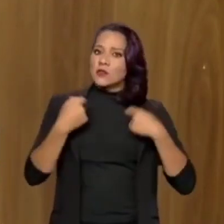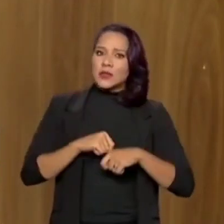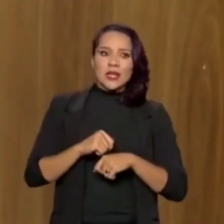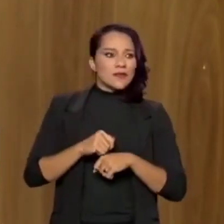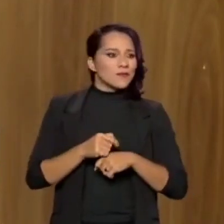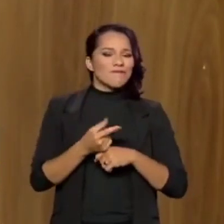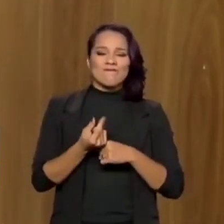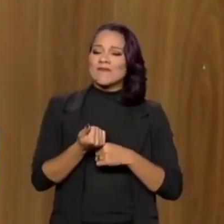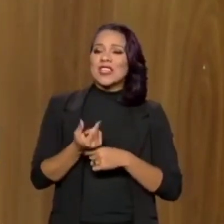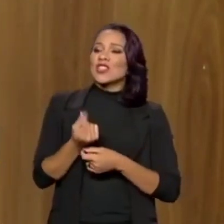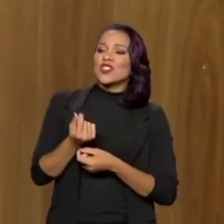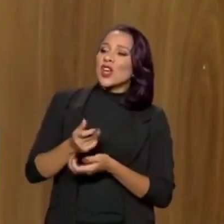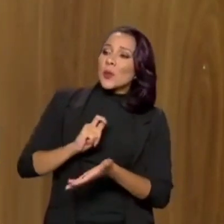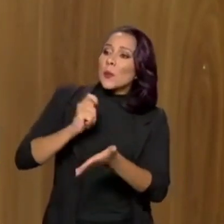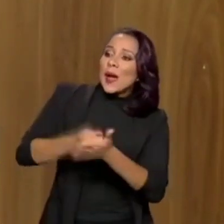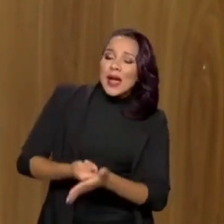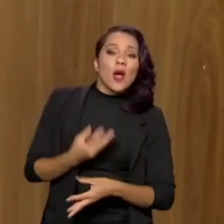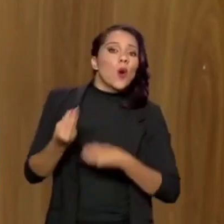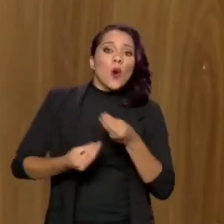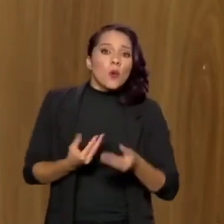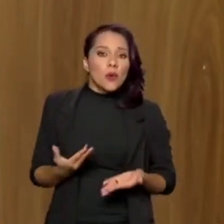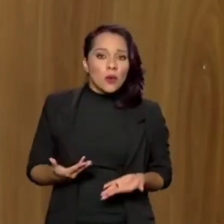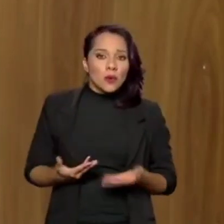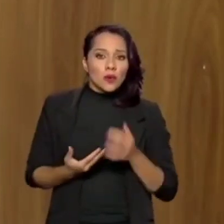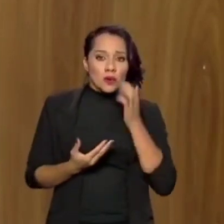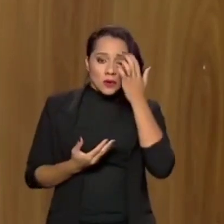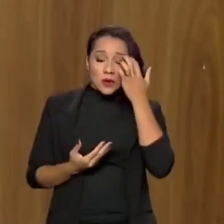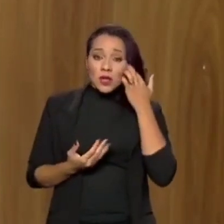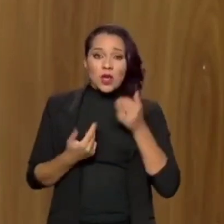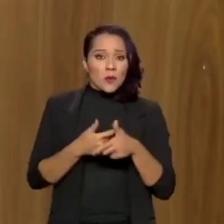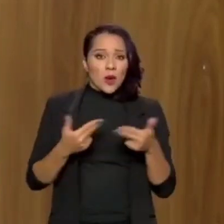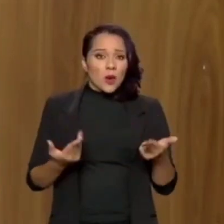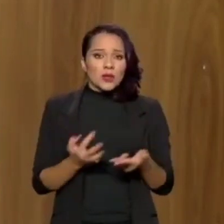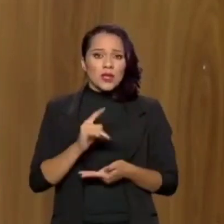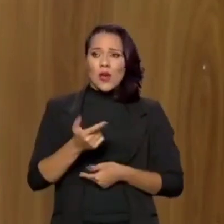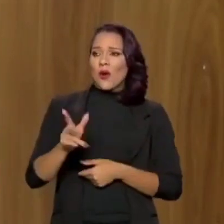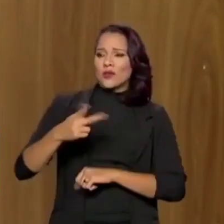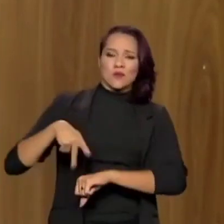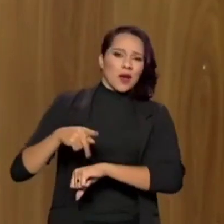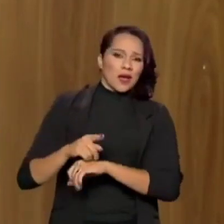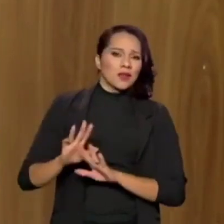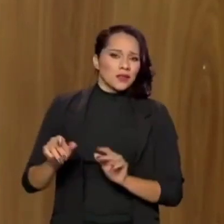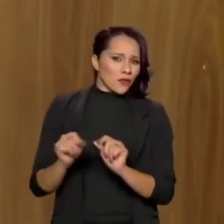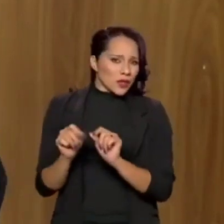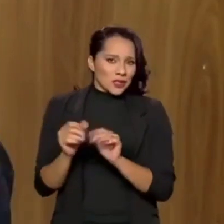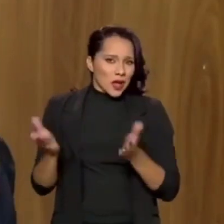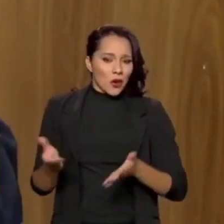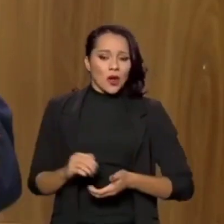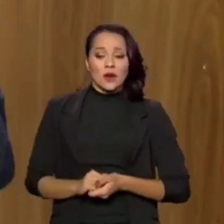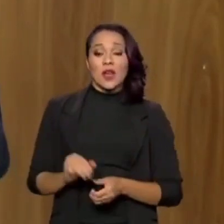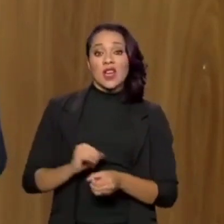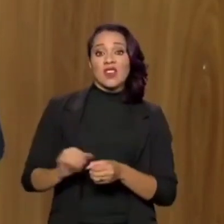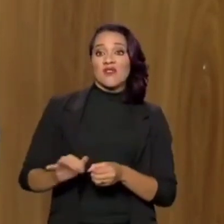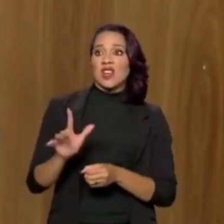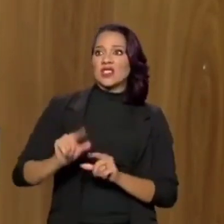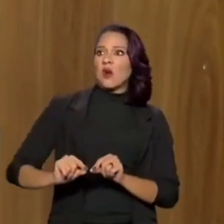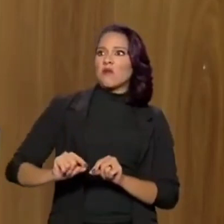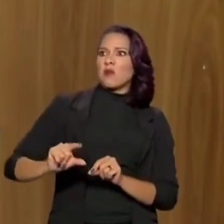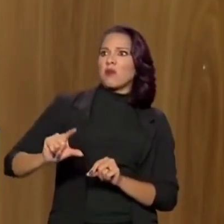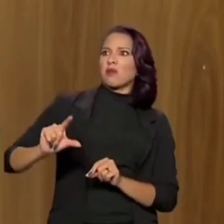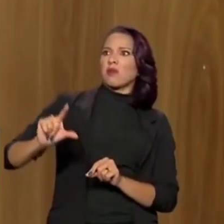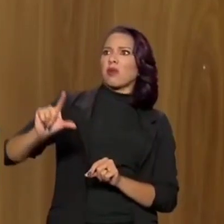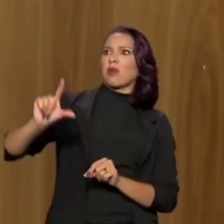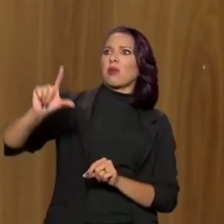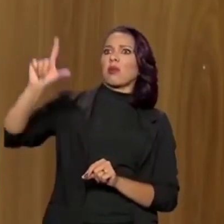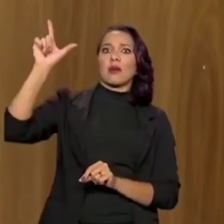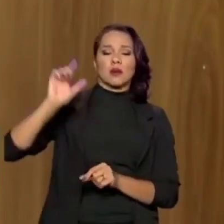financiar essa guerra. Como é que você vai pagar isso? Uma coisa é, como os outros países estão fazendo, a inflação continuar subindo, subindo,